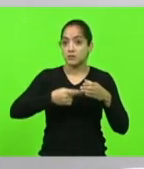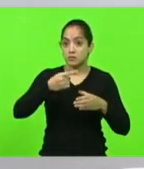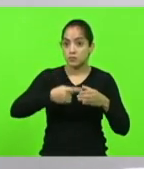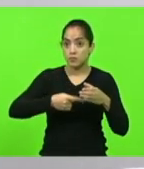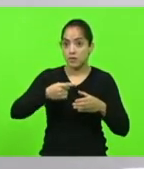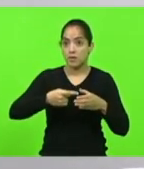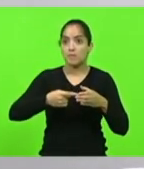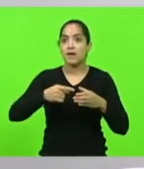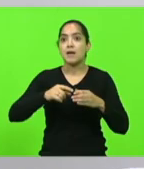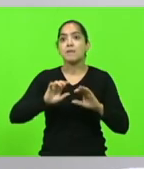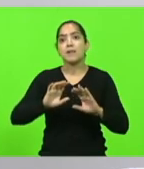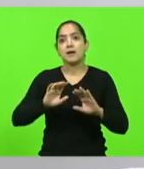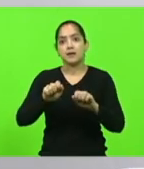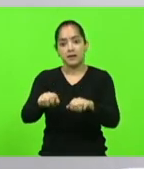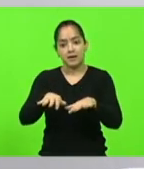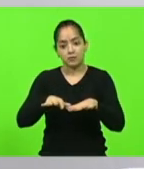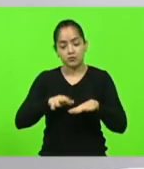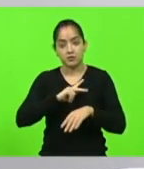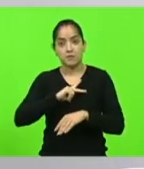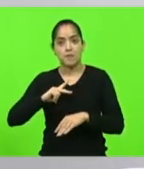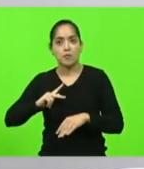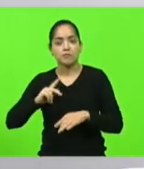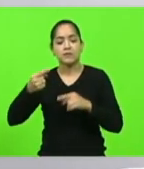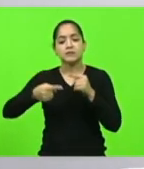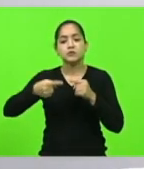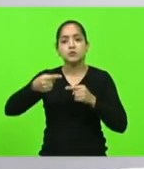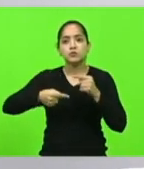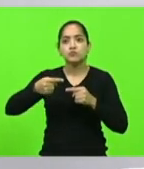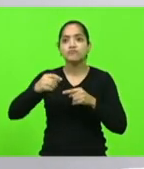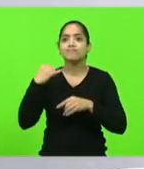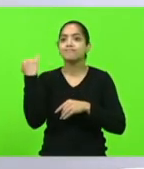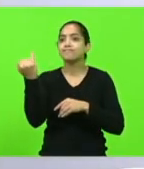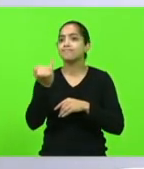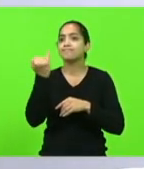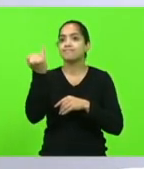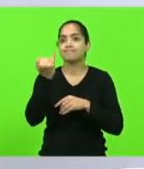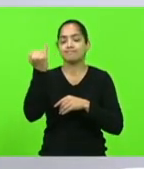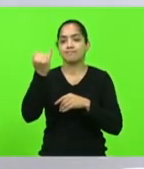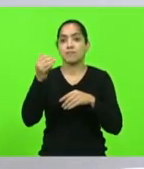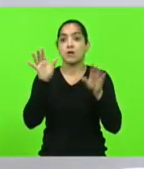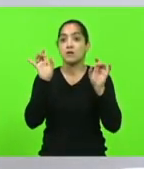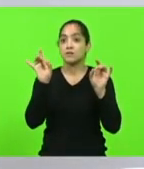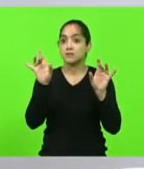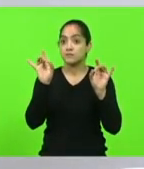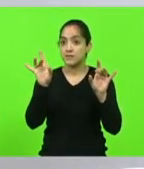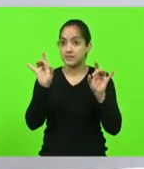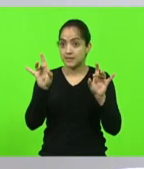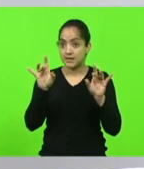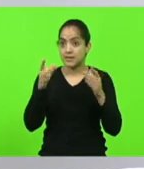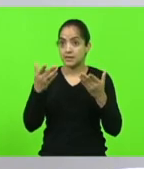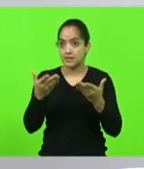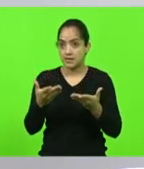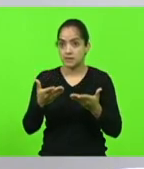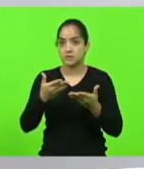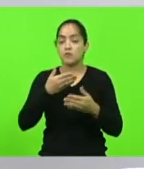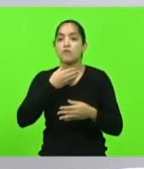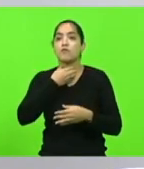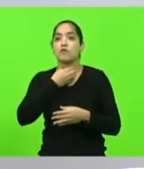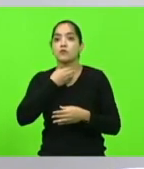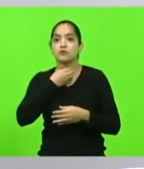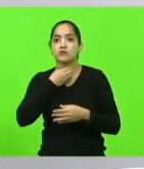audiência pública que irá discutir a importância da intervenção especializada de Fonoaudiologia